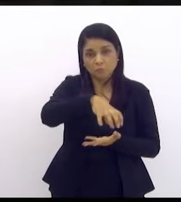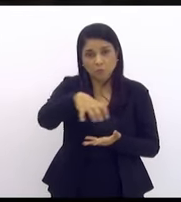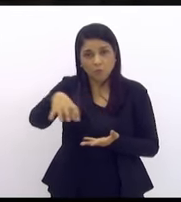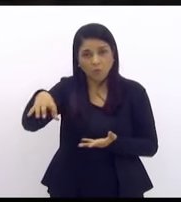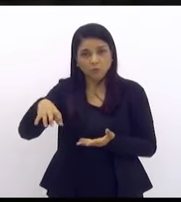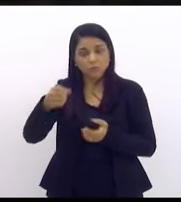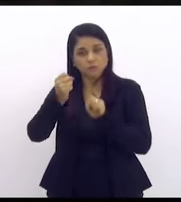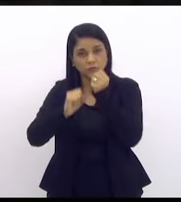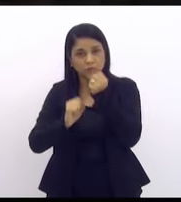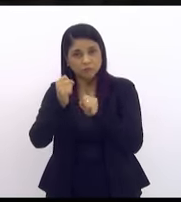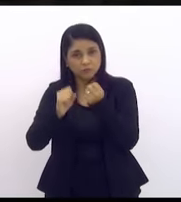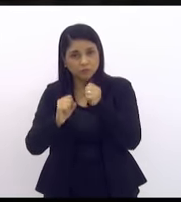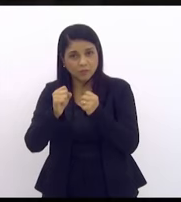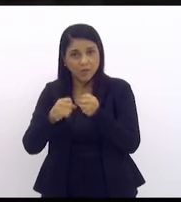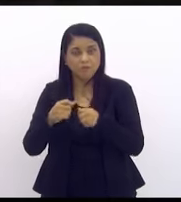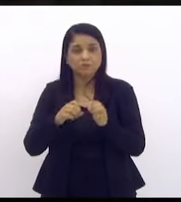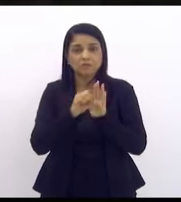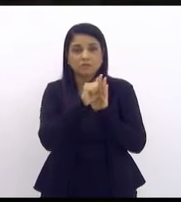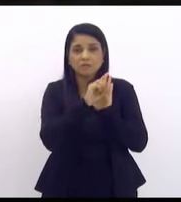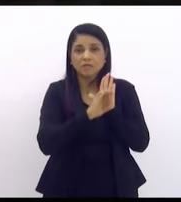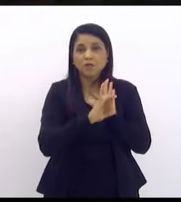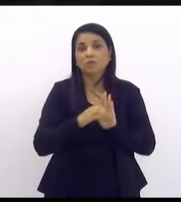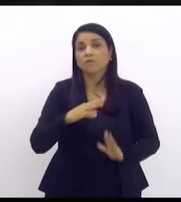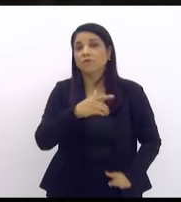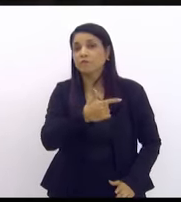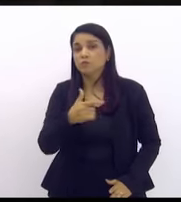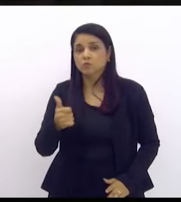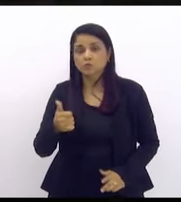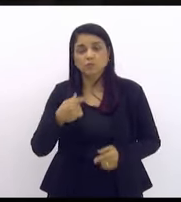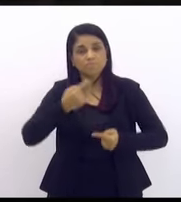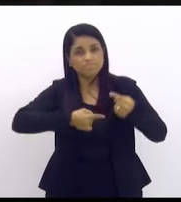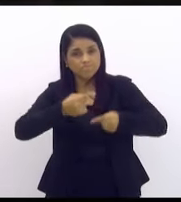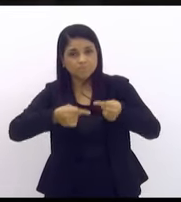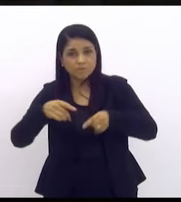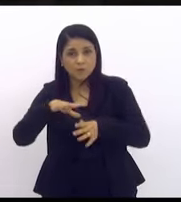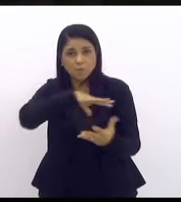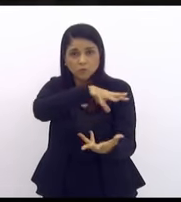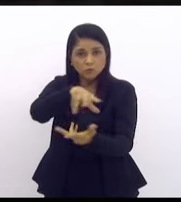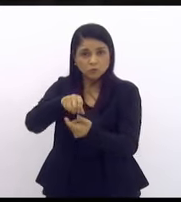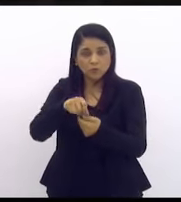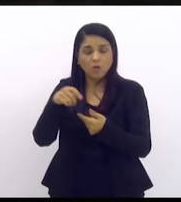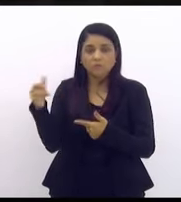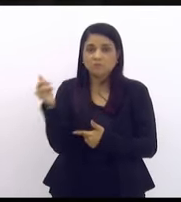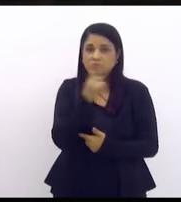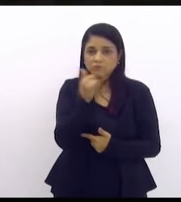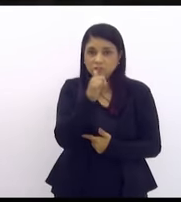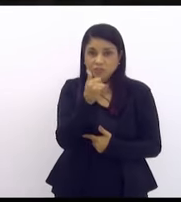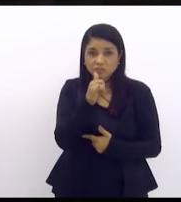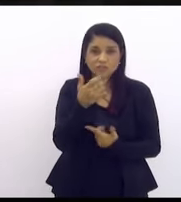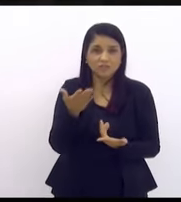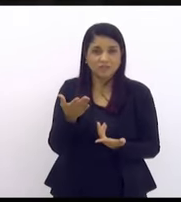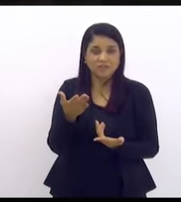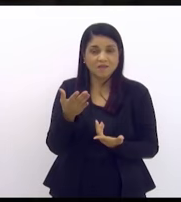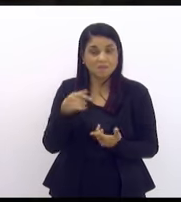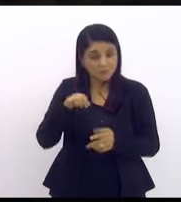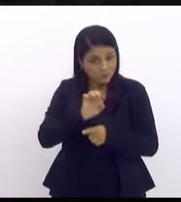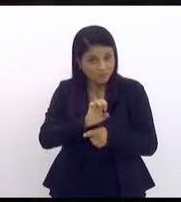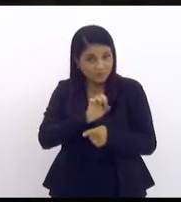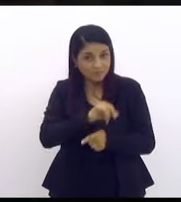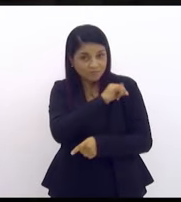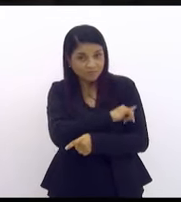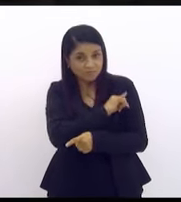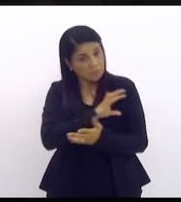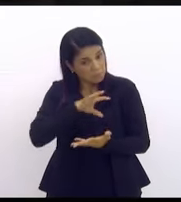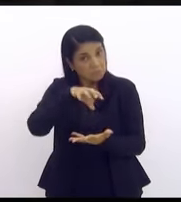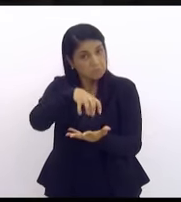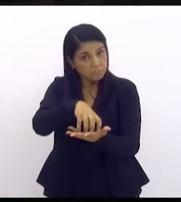século XXI? A gente faz um debate mundial sobre a renovação da matriz energética e o Estado do Rio de Janeiro pode ser um